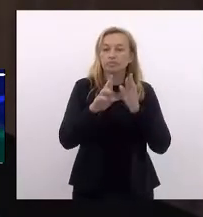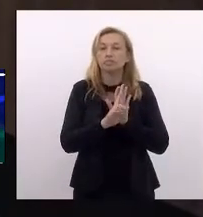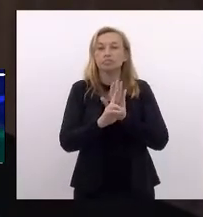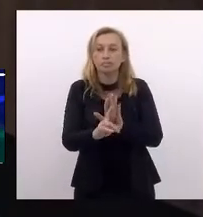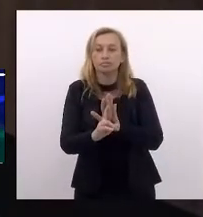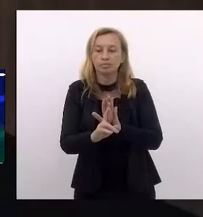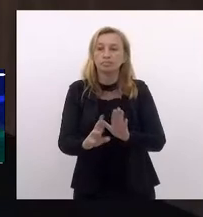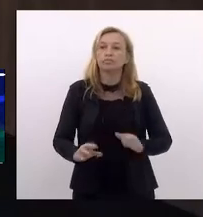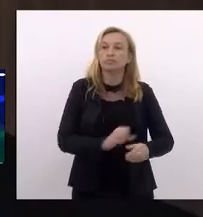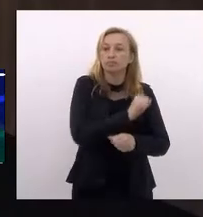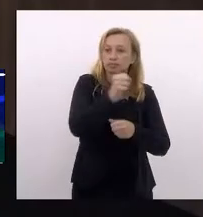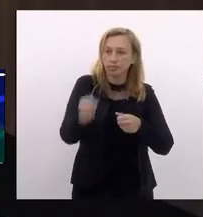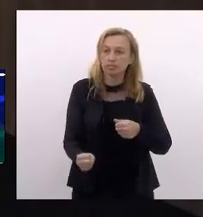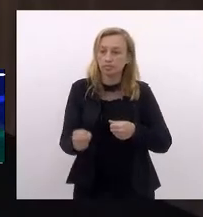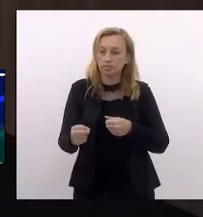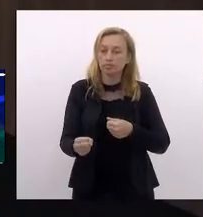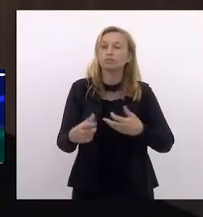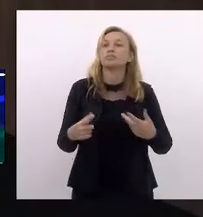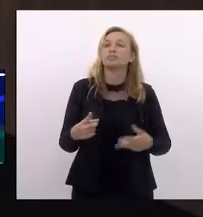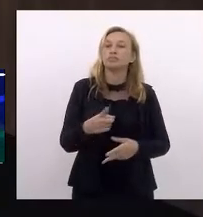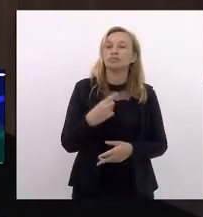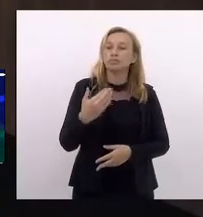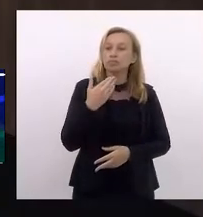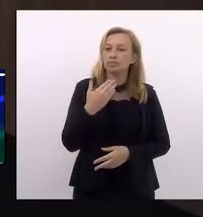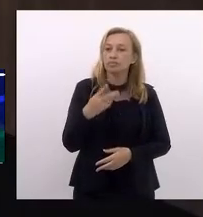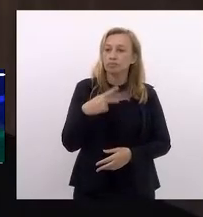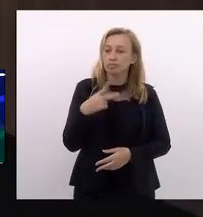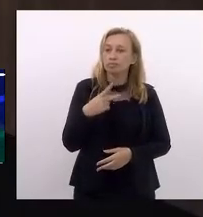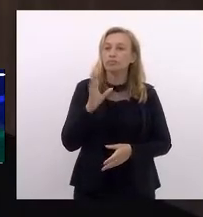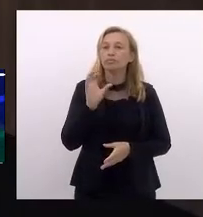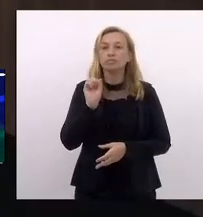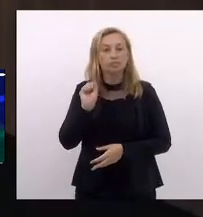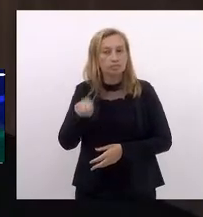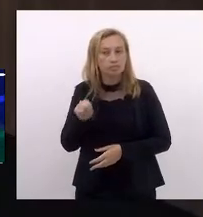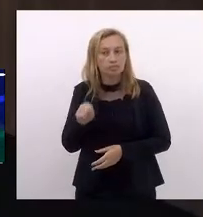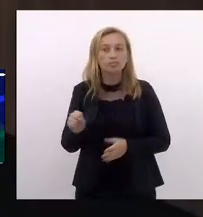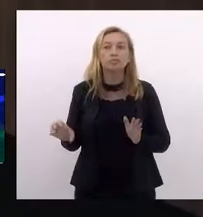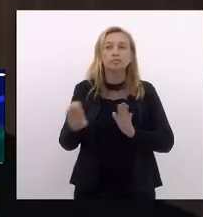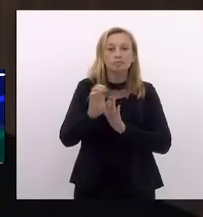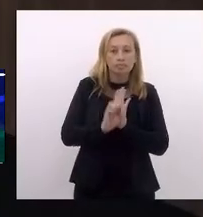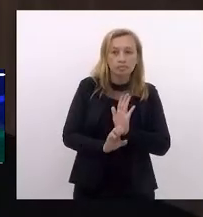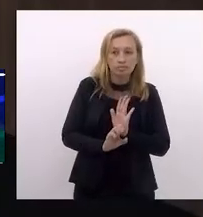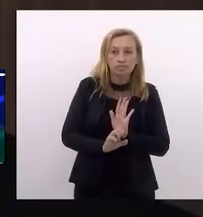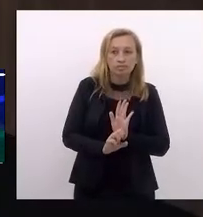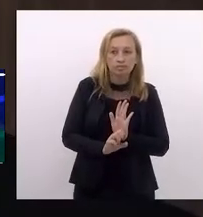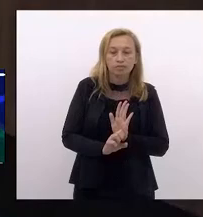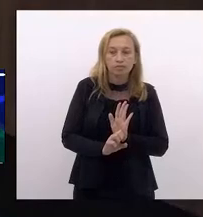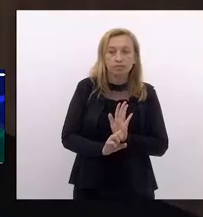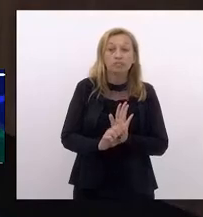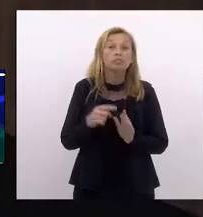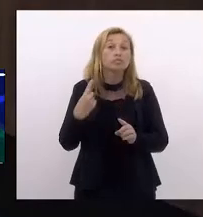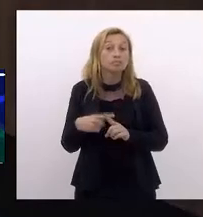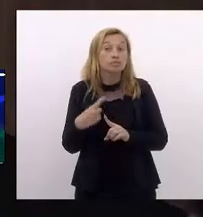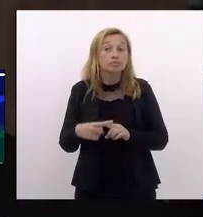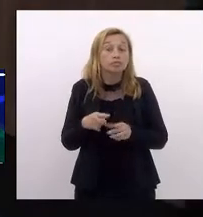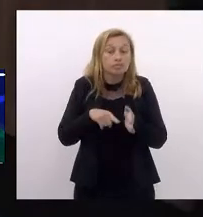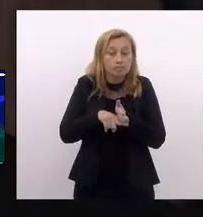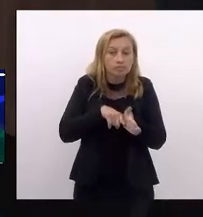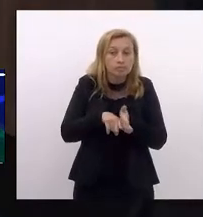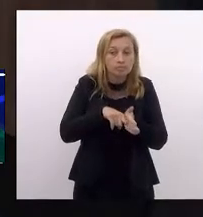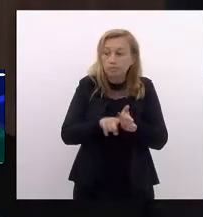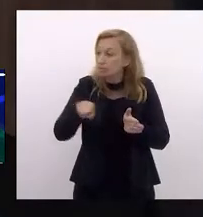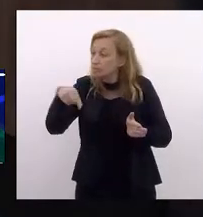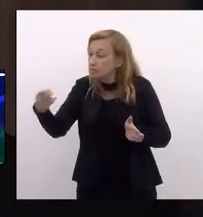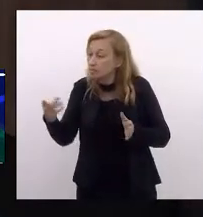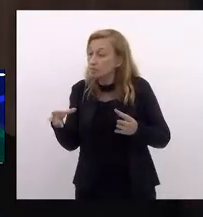representantes dos poderes nosso parecer é favorável com emendas muito porque consultamos